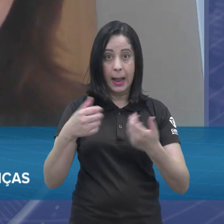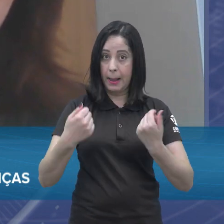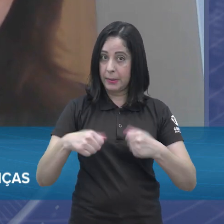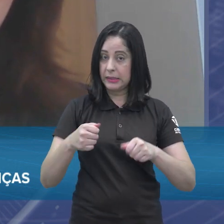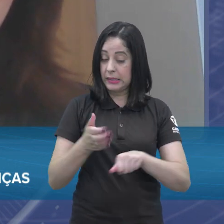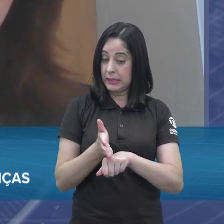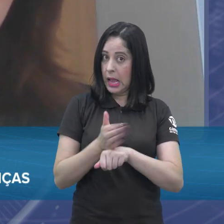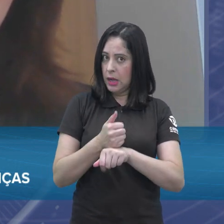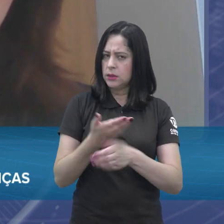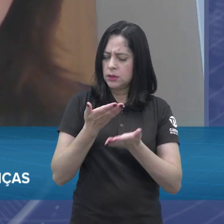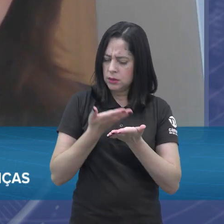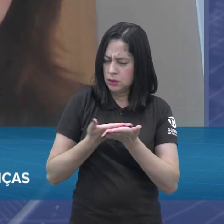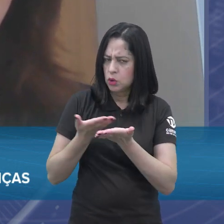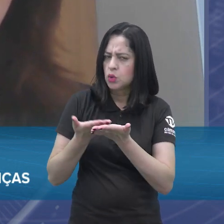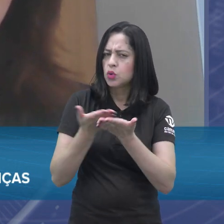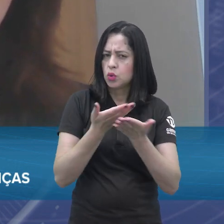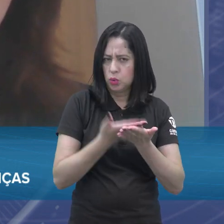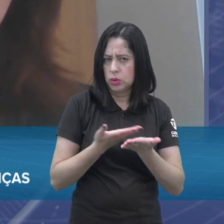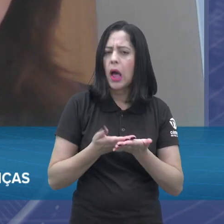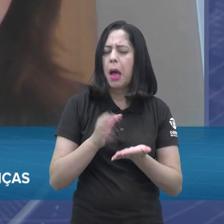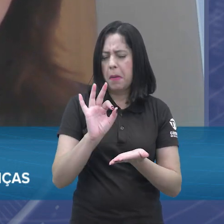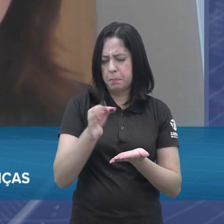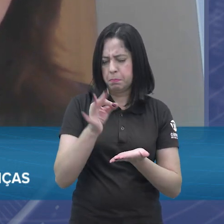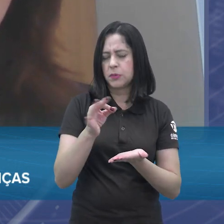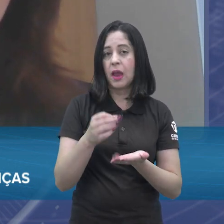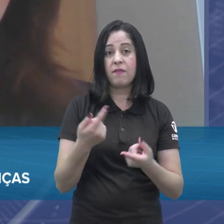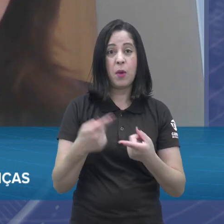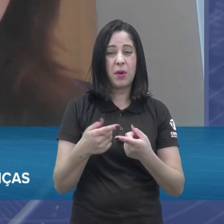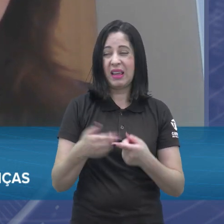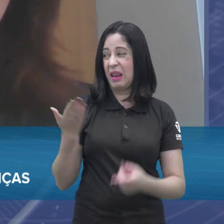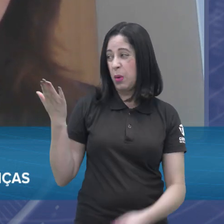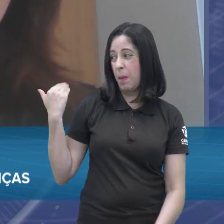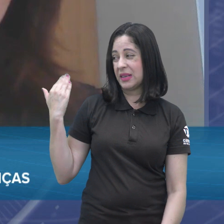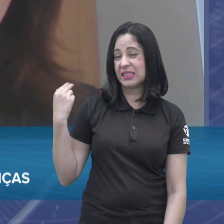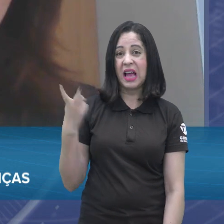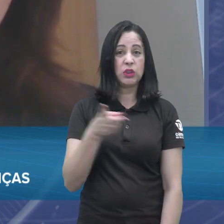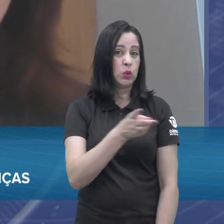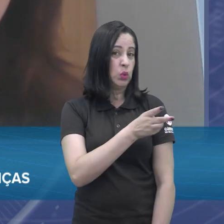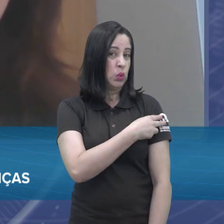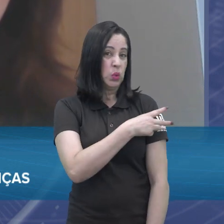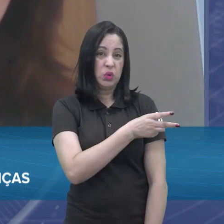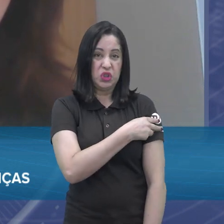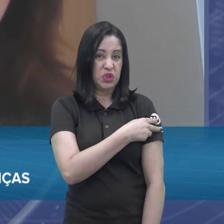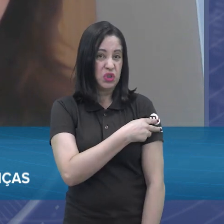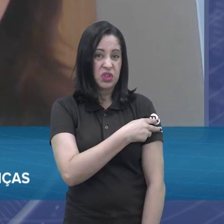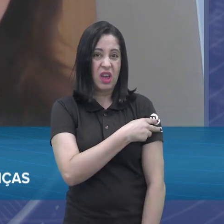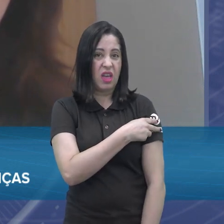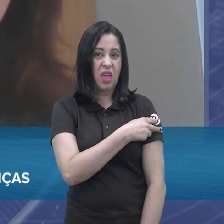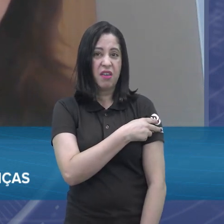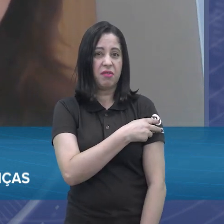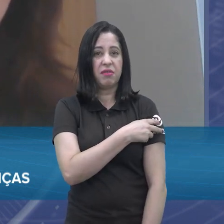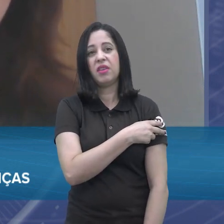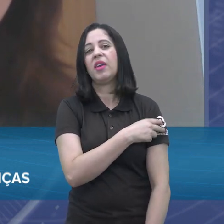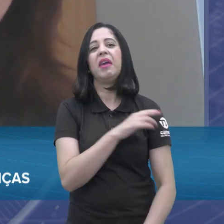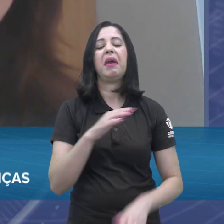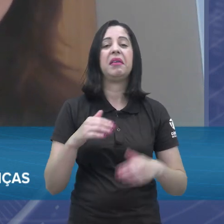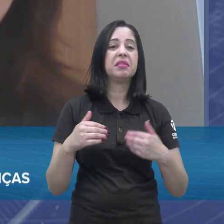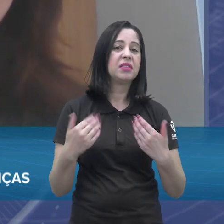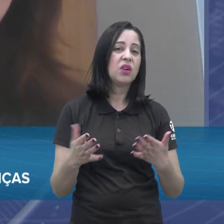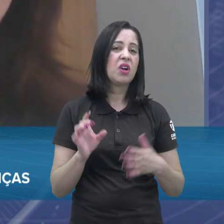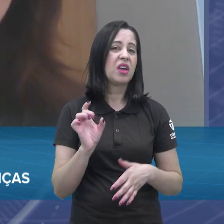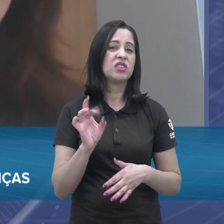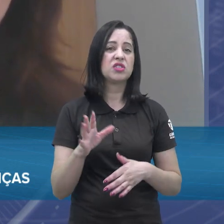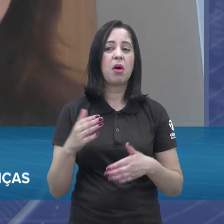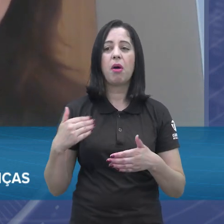muito importante, né? Porque antigamente o chefe, ele ia indo ali no seu dia a dia,